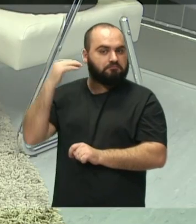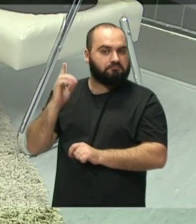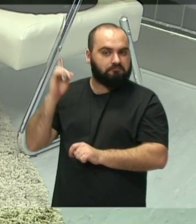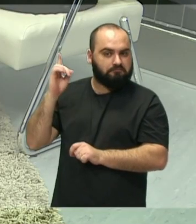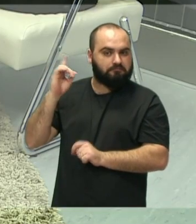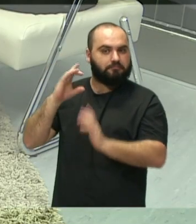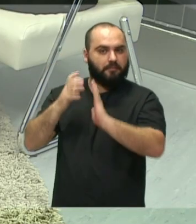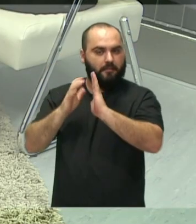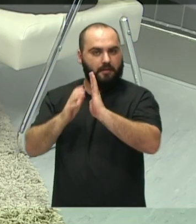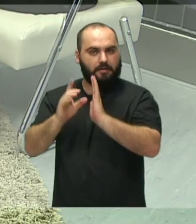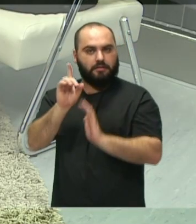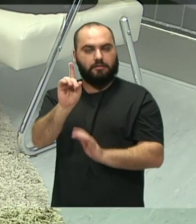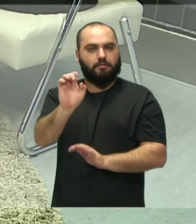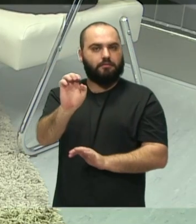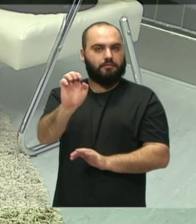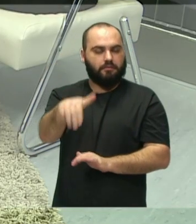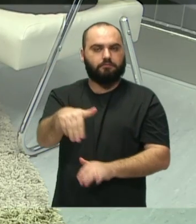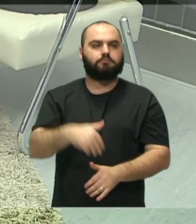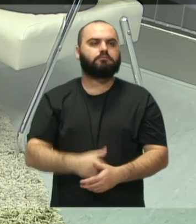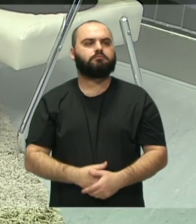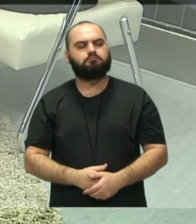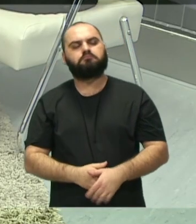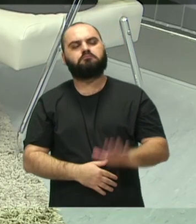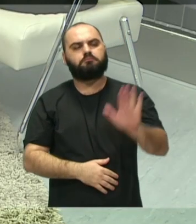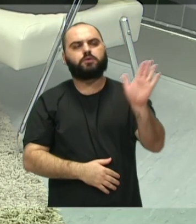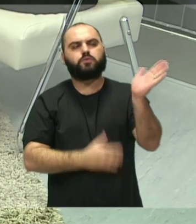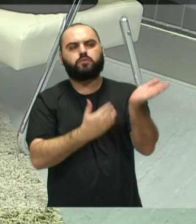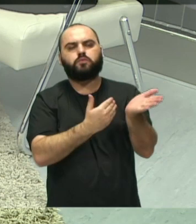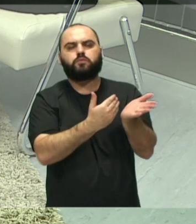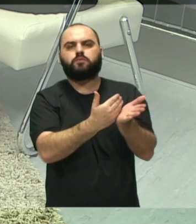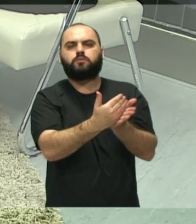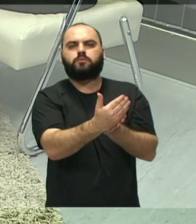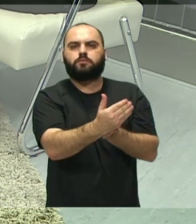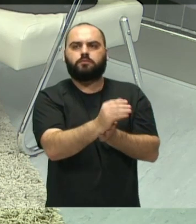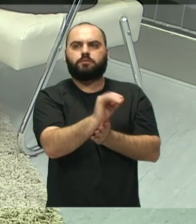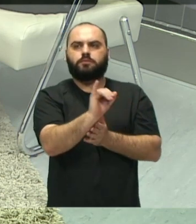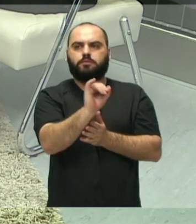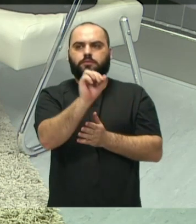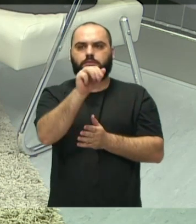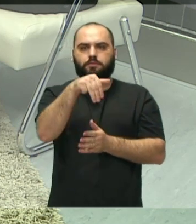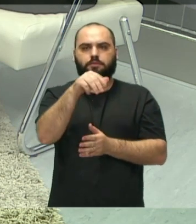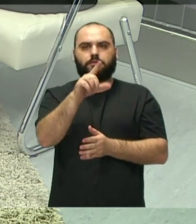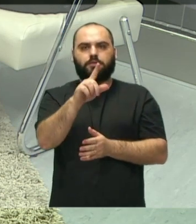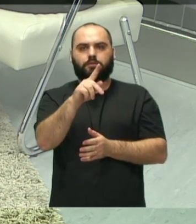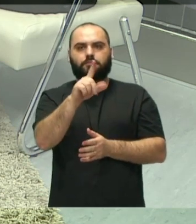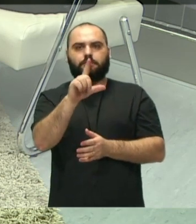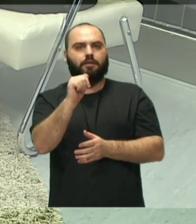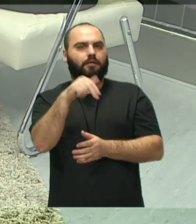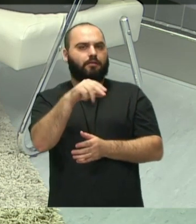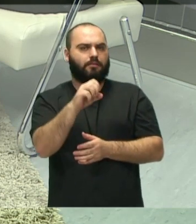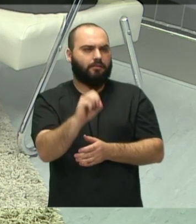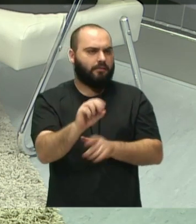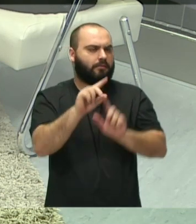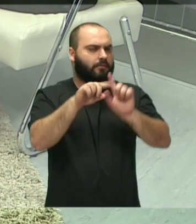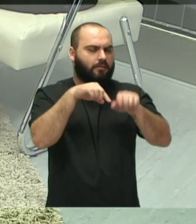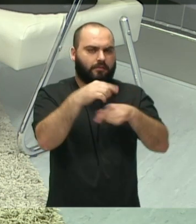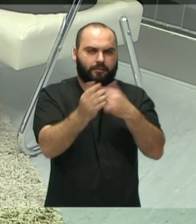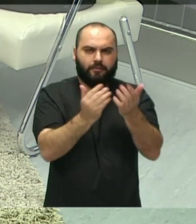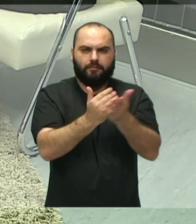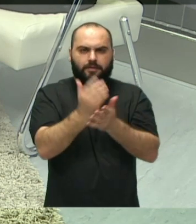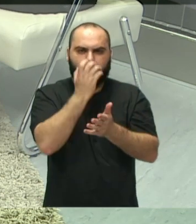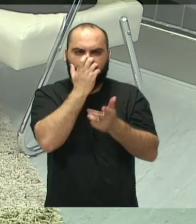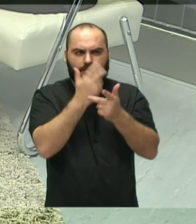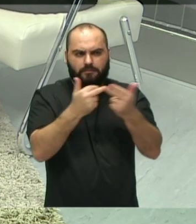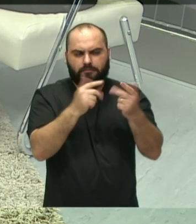continuar nosso bate-papo aqui no programa. A gente começou falando do Implanon no primeiro bloco, acabou passando para a causa animal. Mas voltando um pouquinho nesse Implanon,